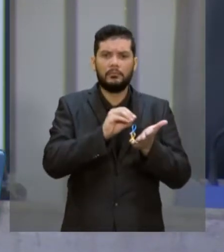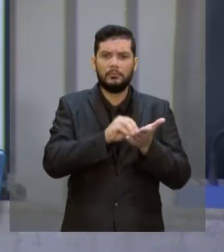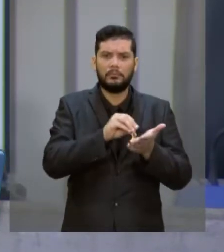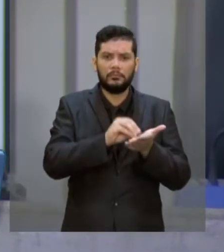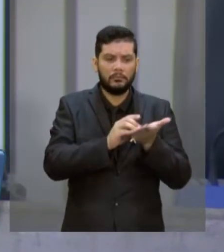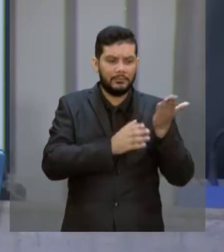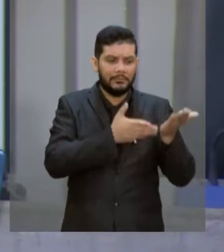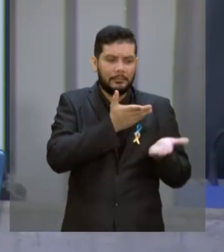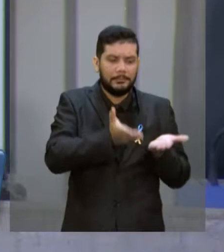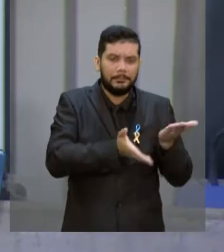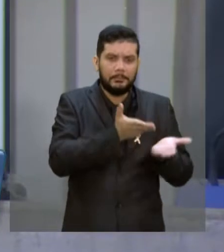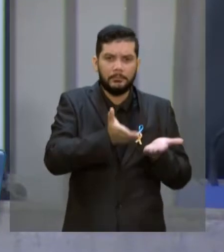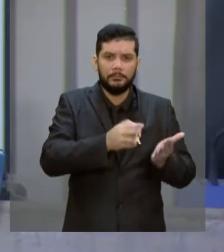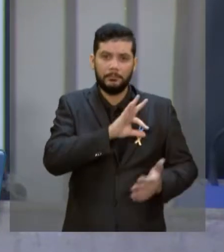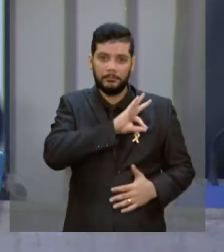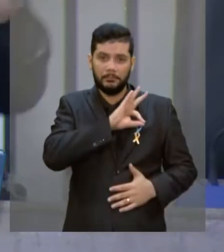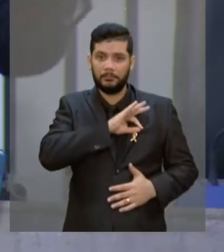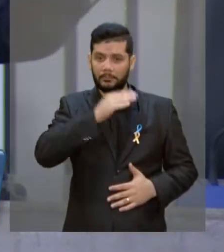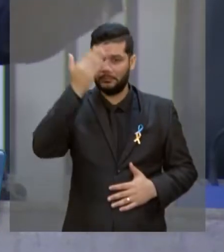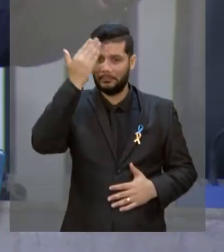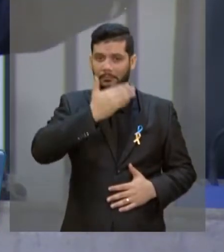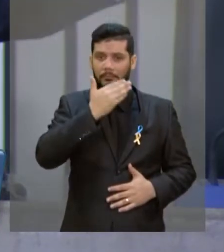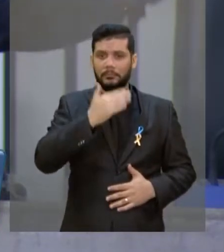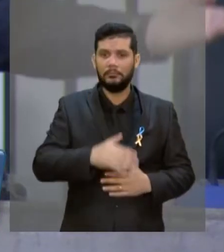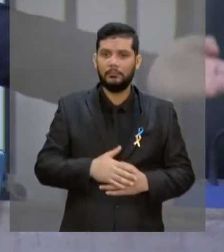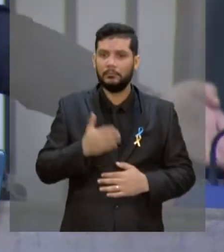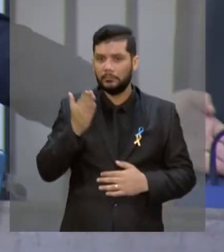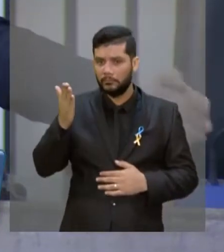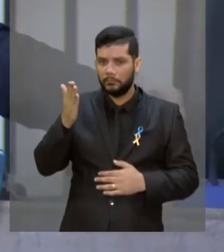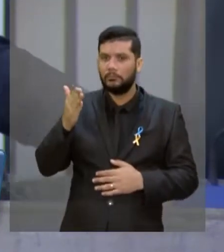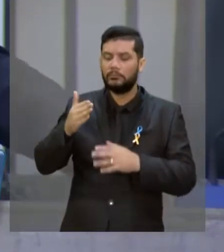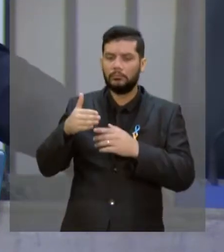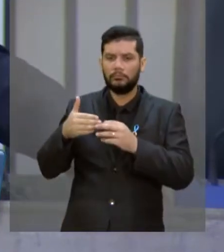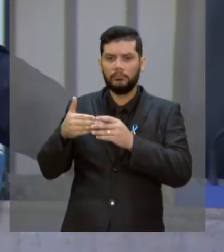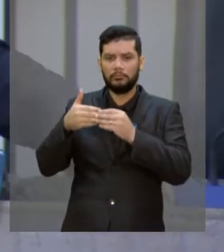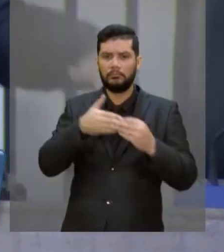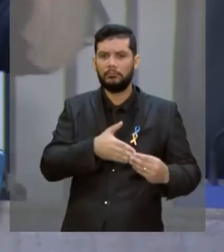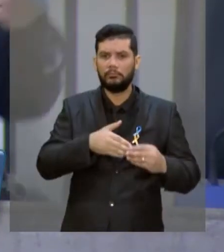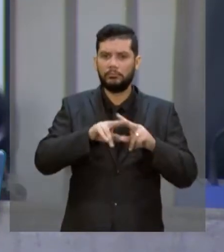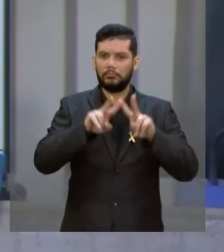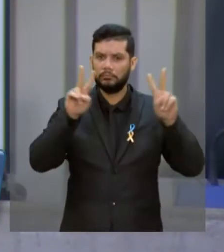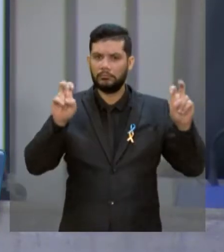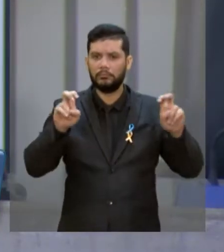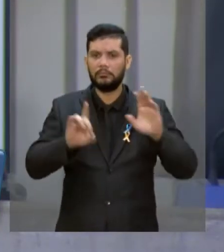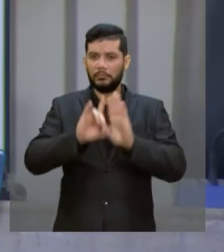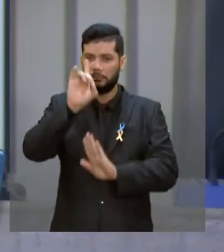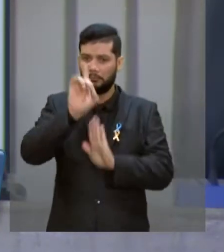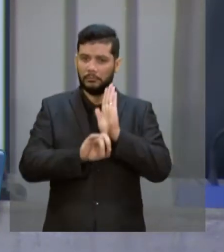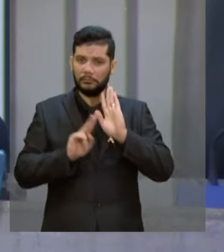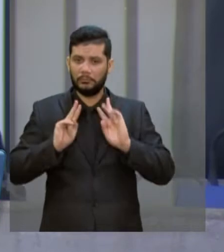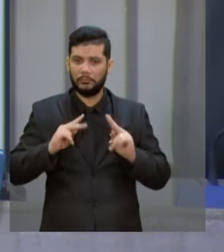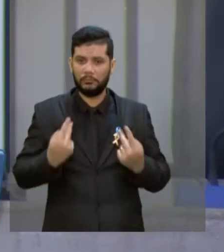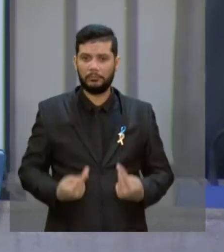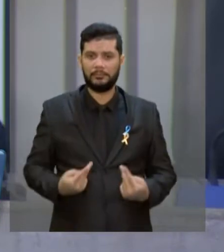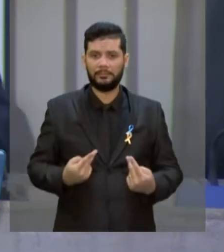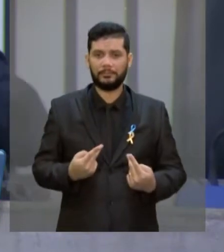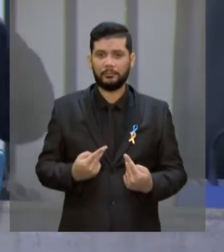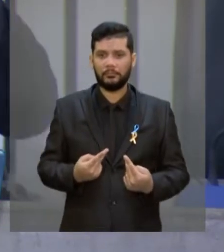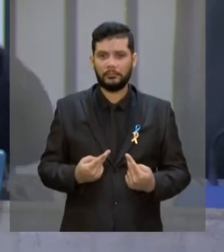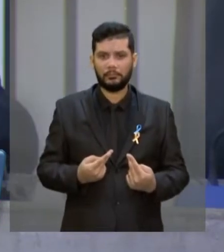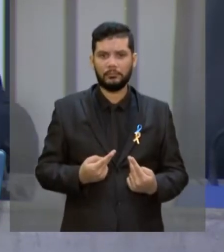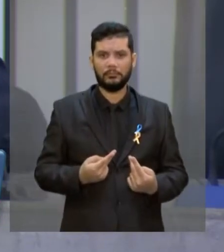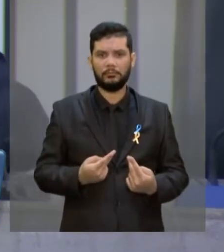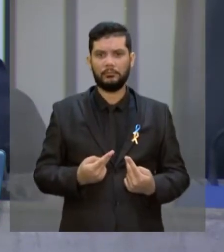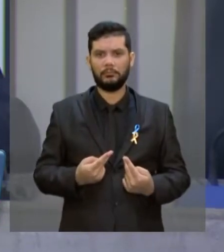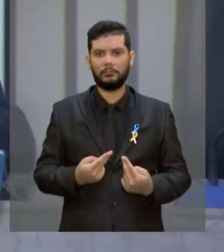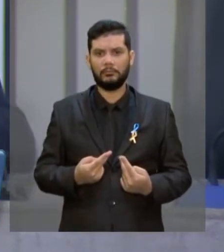tratamento com os policiais com muita seriedade e como Vossa Excelência trata. Né? Saber que os direitos humanos, que Vossa Excelência... Aí eu